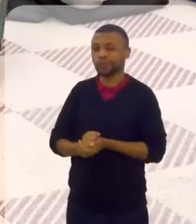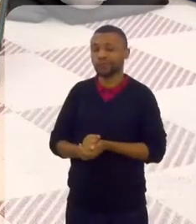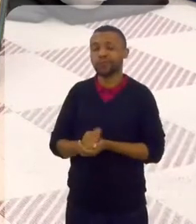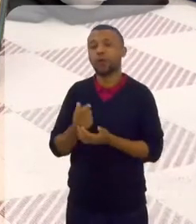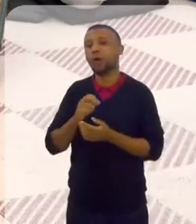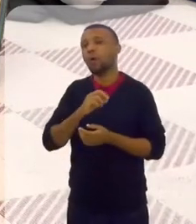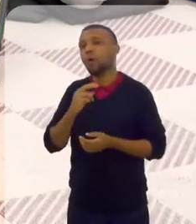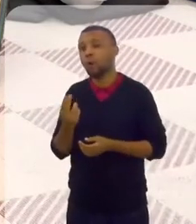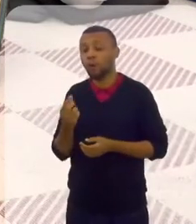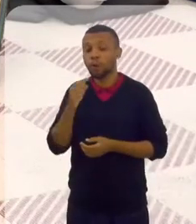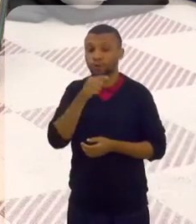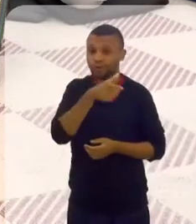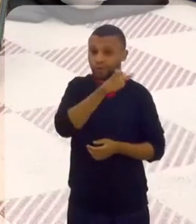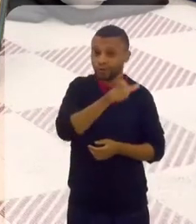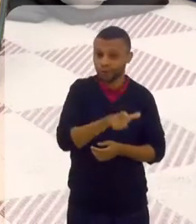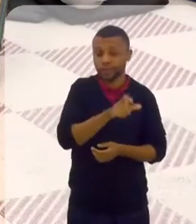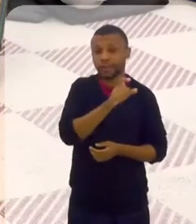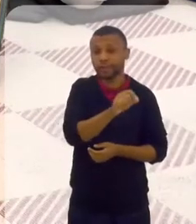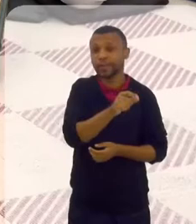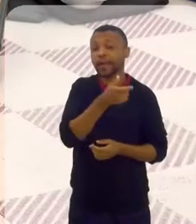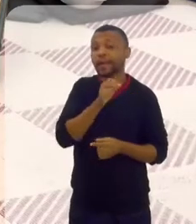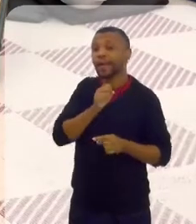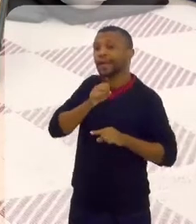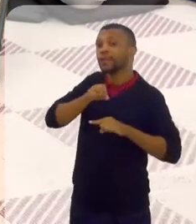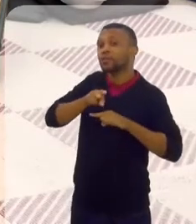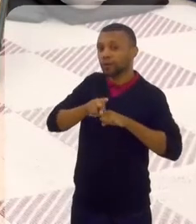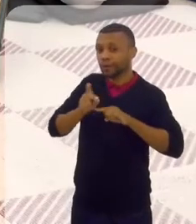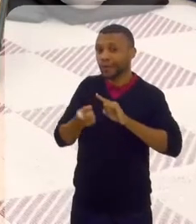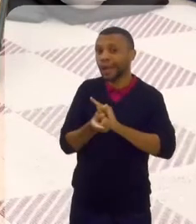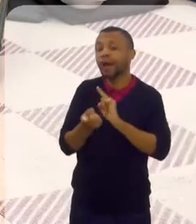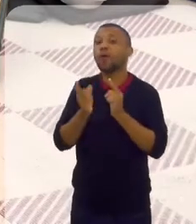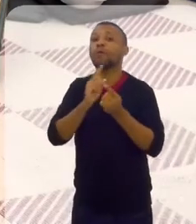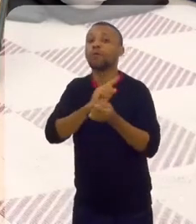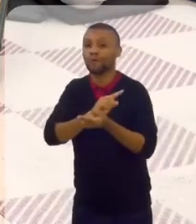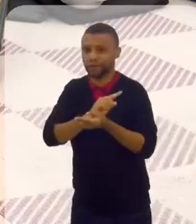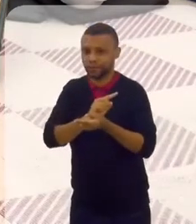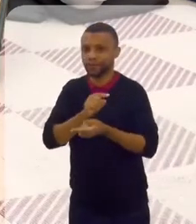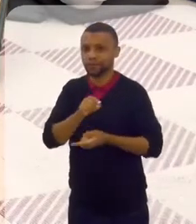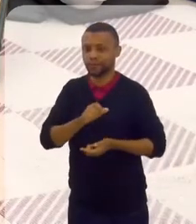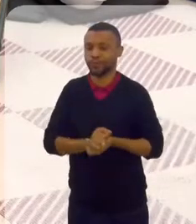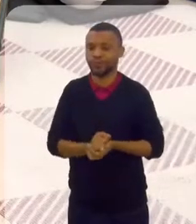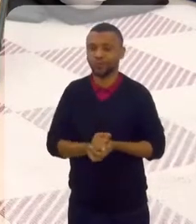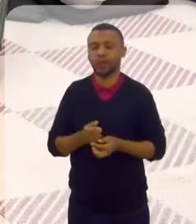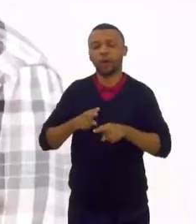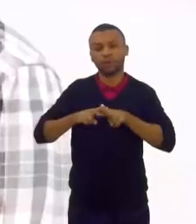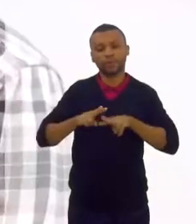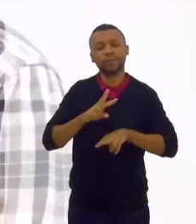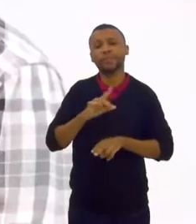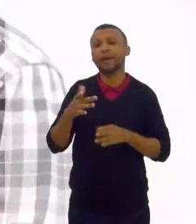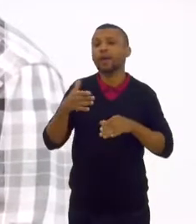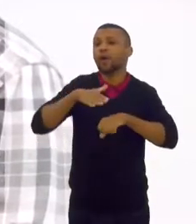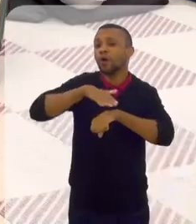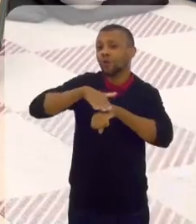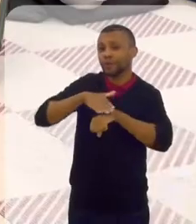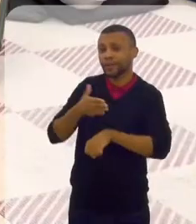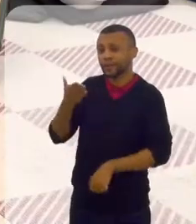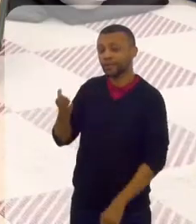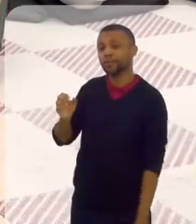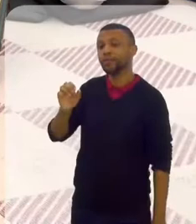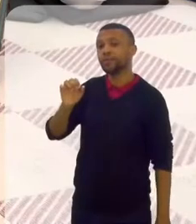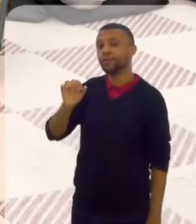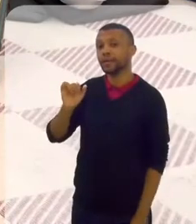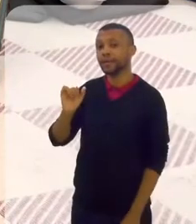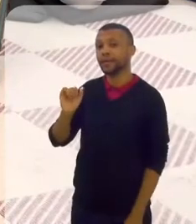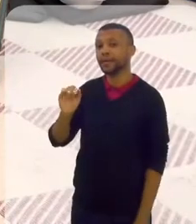um muçulmano convertido. Para isso, nós vamos conversar com Ibrahim,